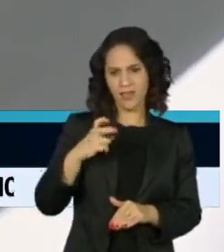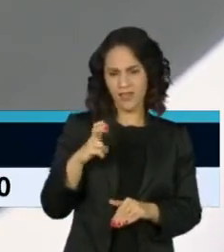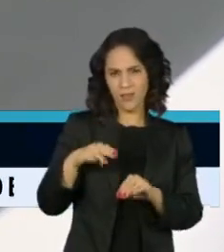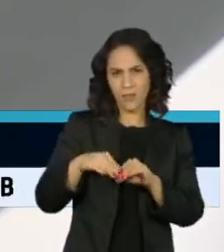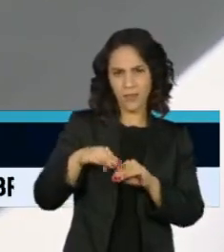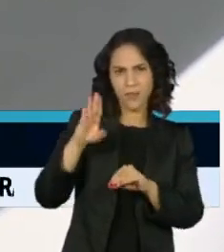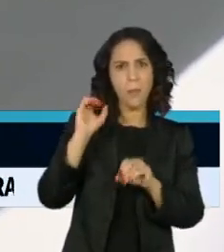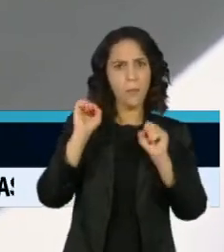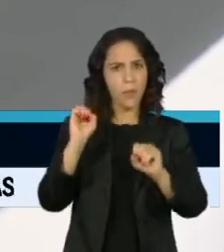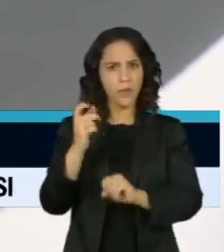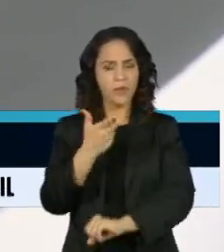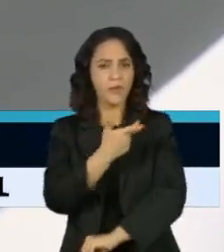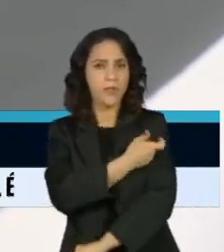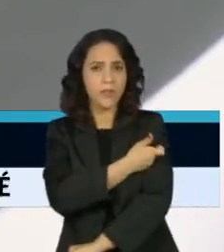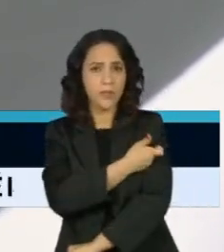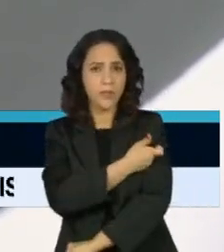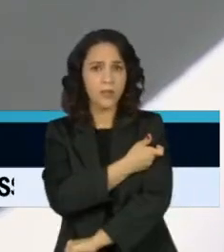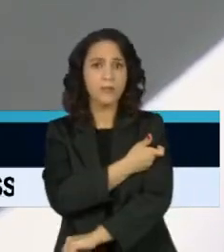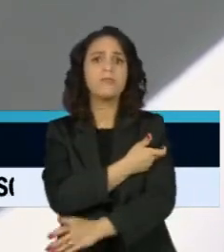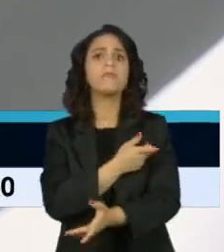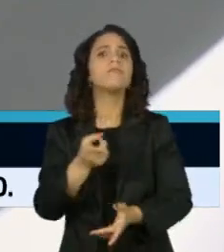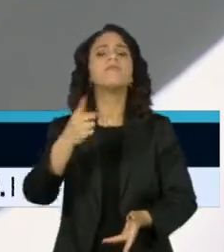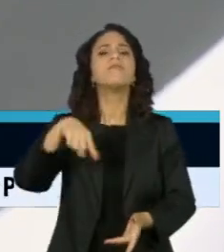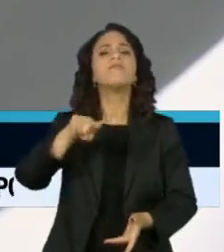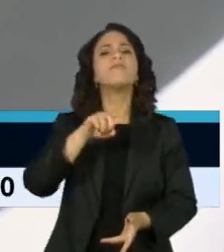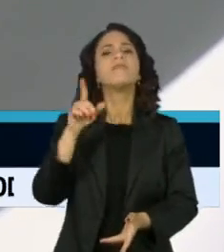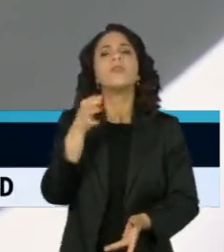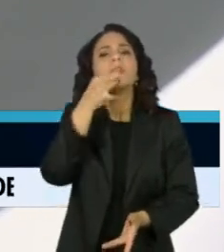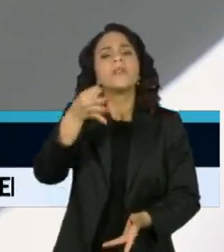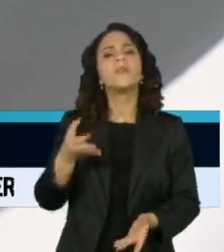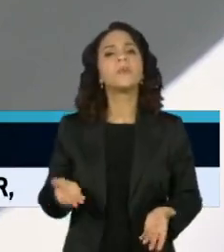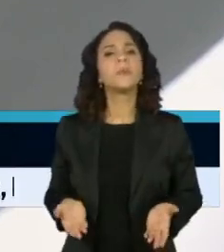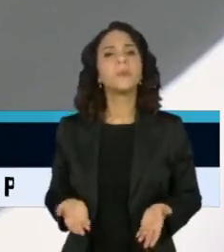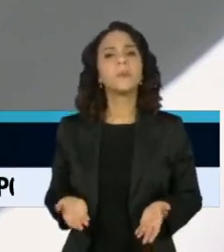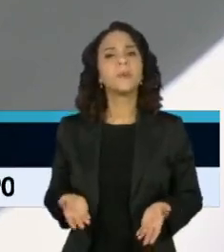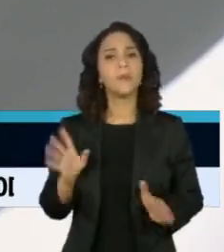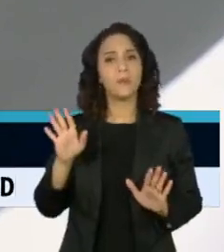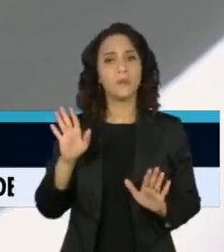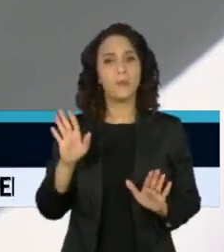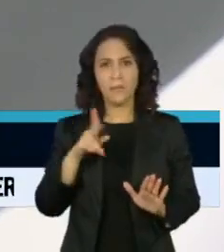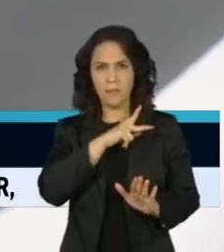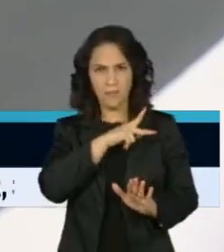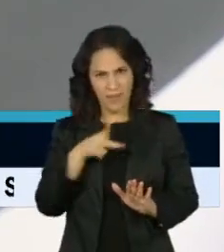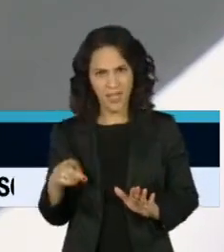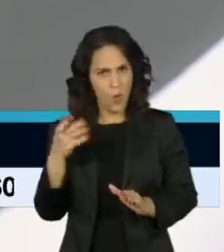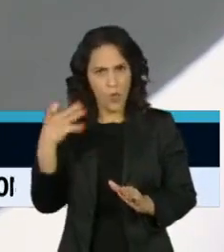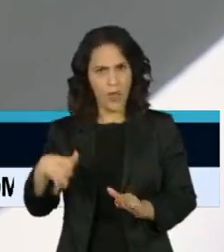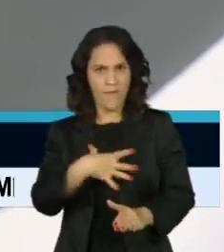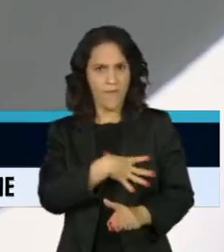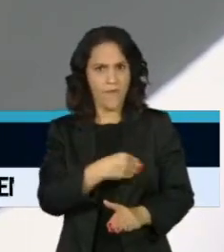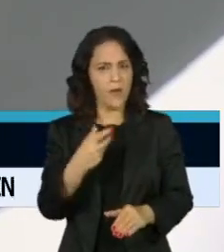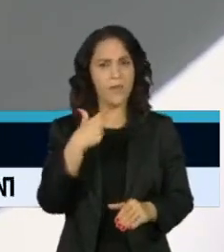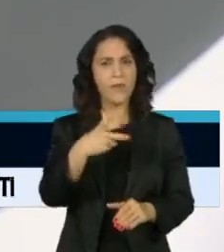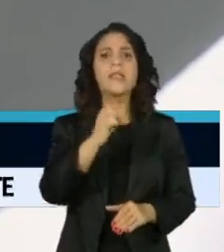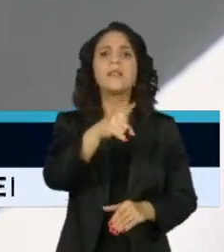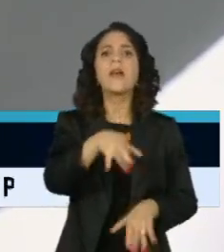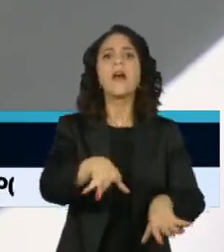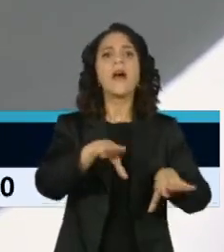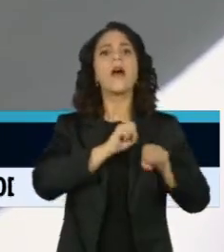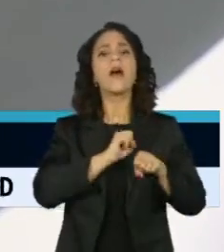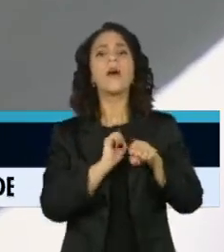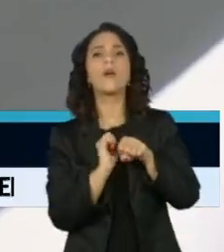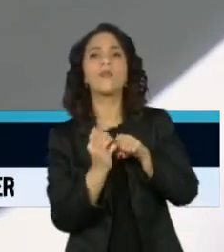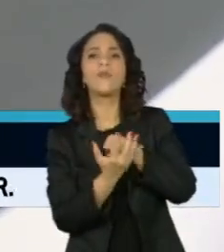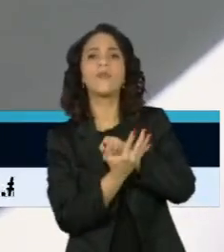de 5 anos que podem tomar vacina como é que estão reagindo diante disso eles o presente não quer que seus filhos sejam vacinados e sempre contraíram